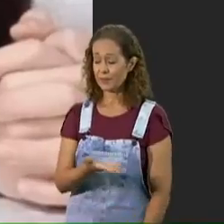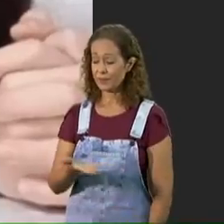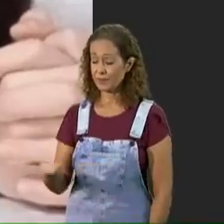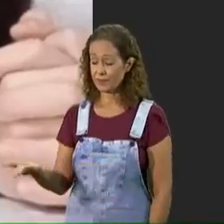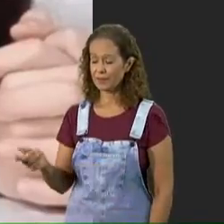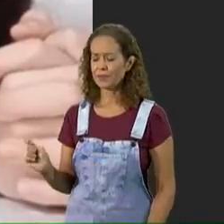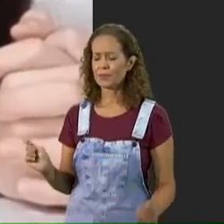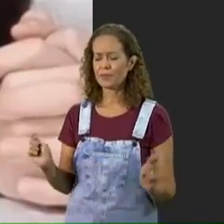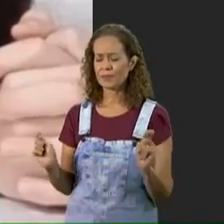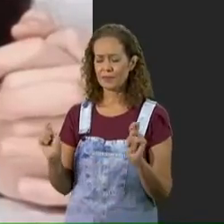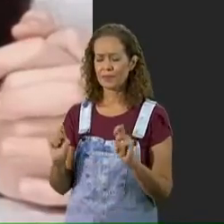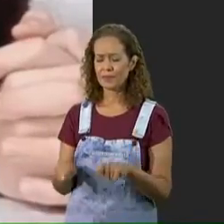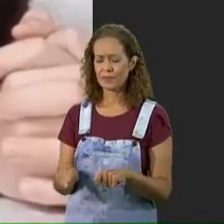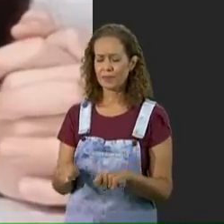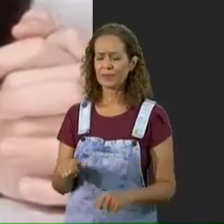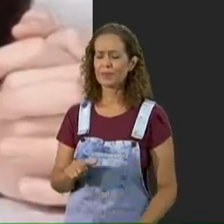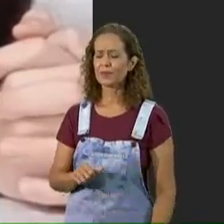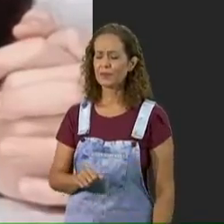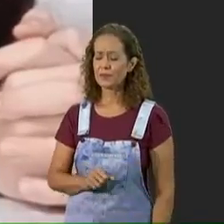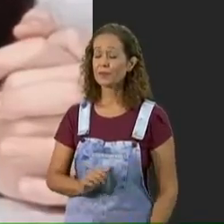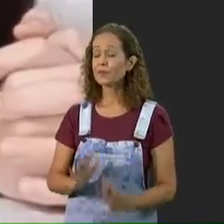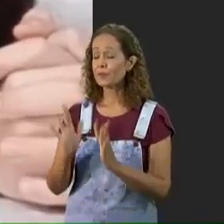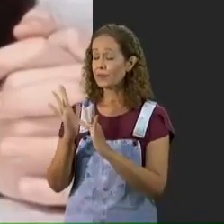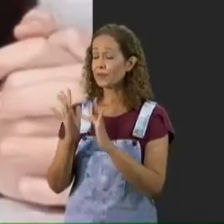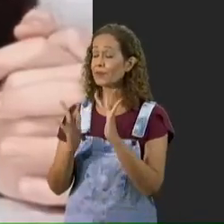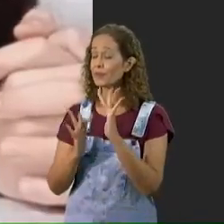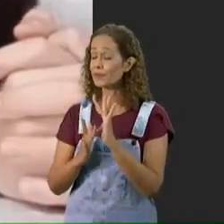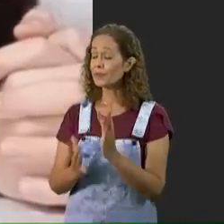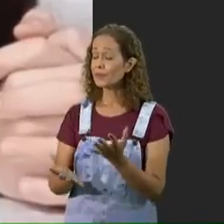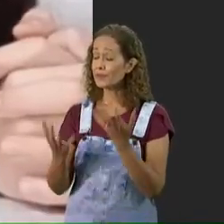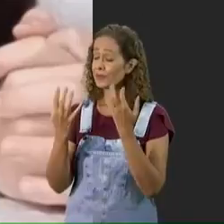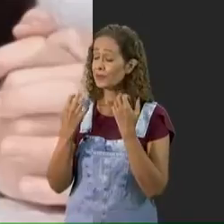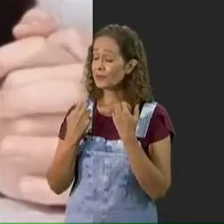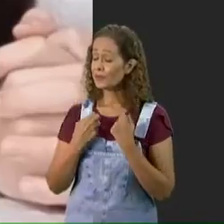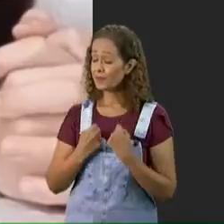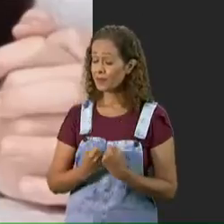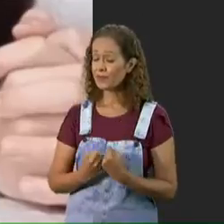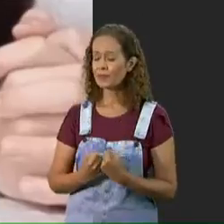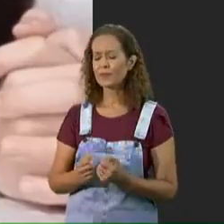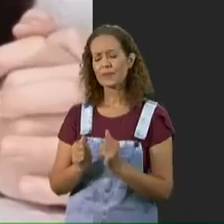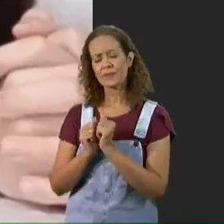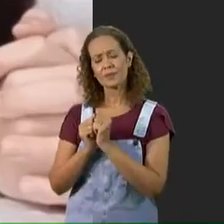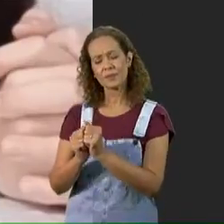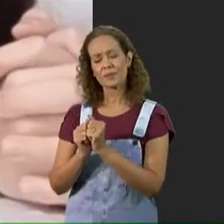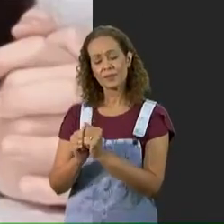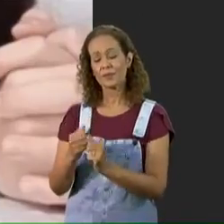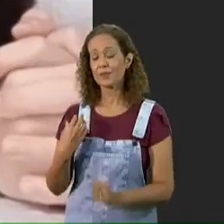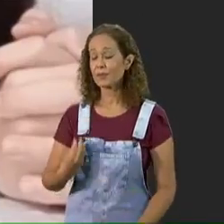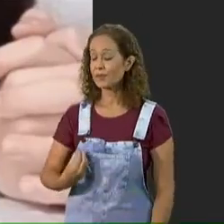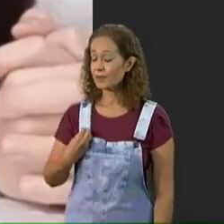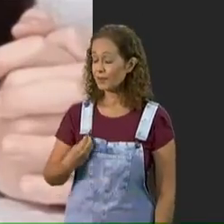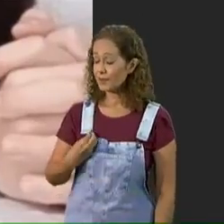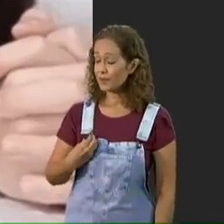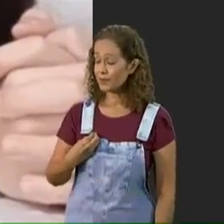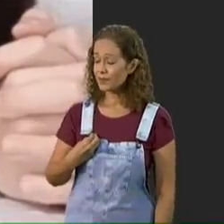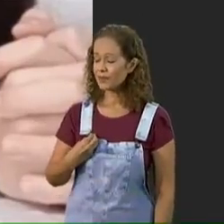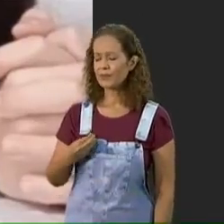possam te conhecer e viver contigo, e um